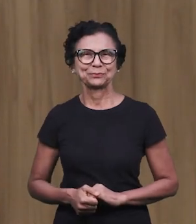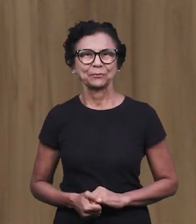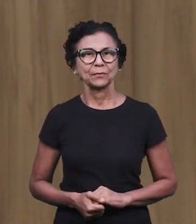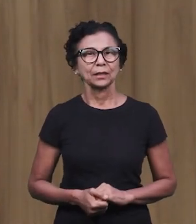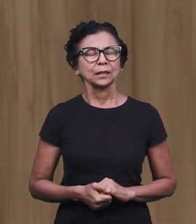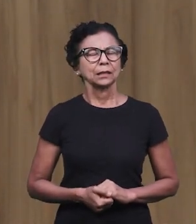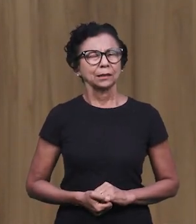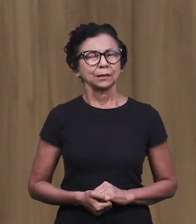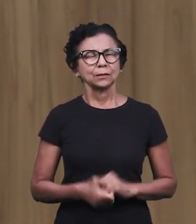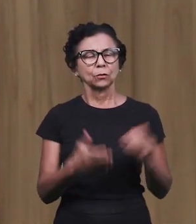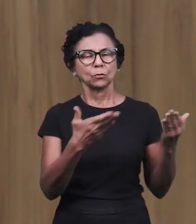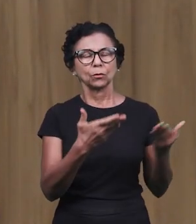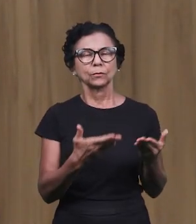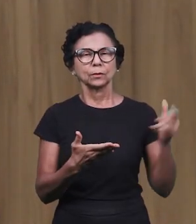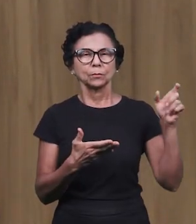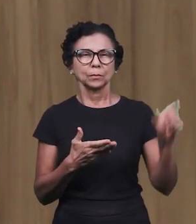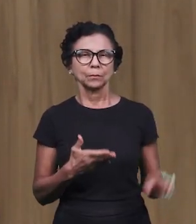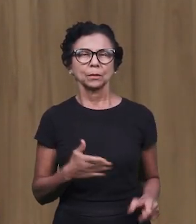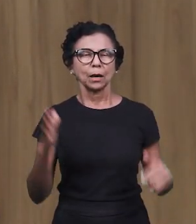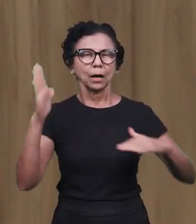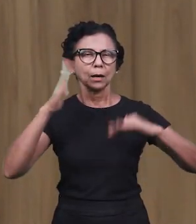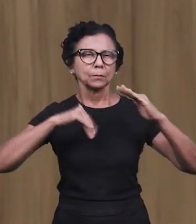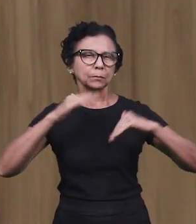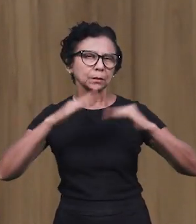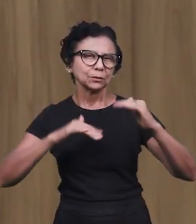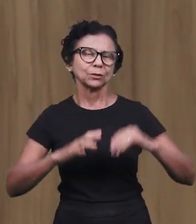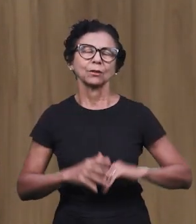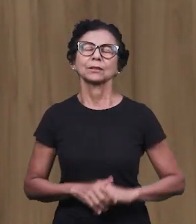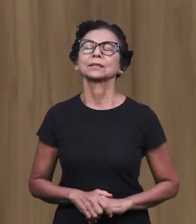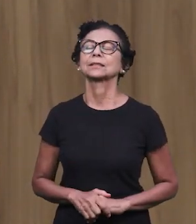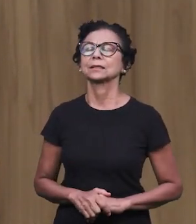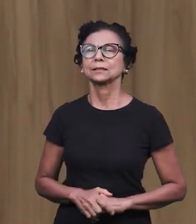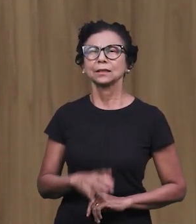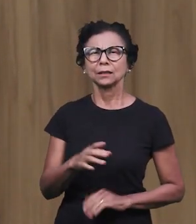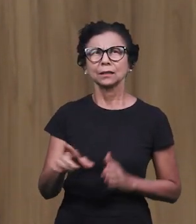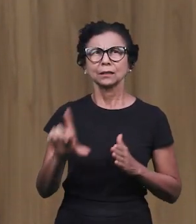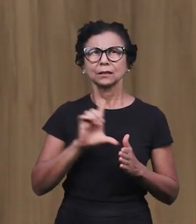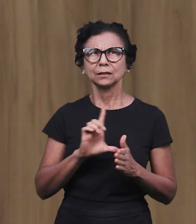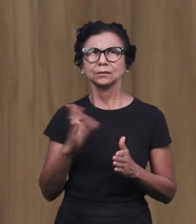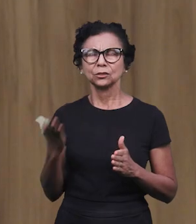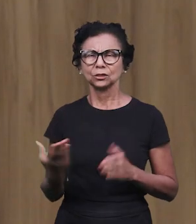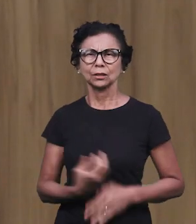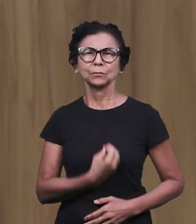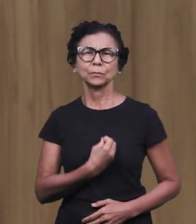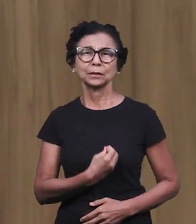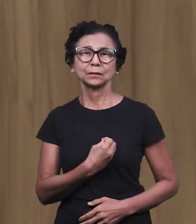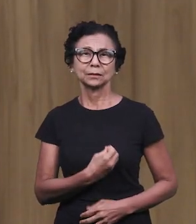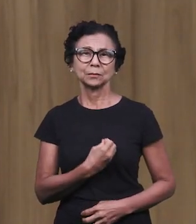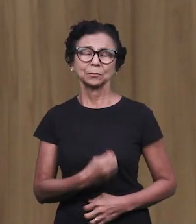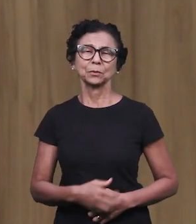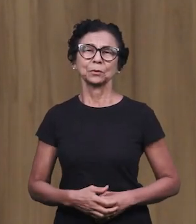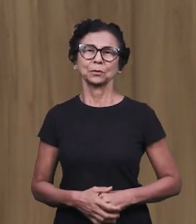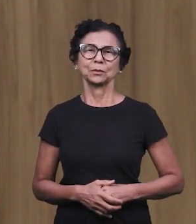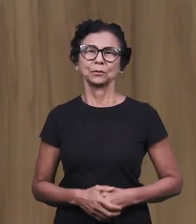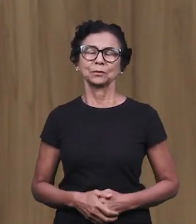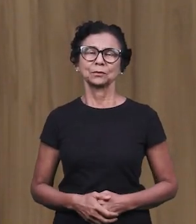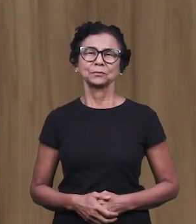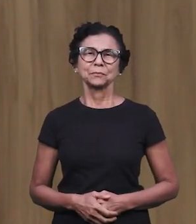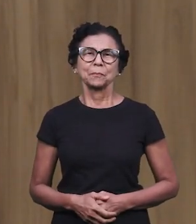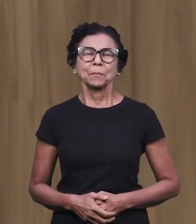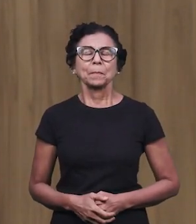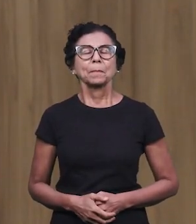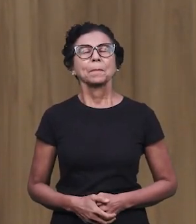para tal. Me deu o prazer de voltar ao programa, que já fez um aqui sobre saúde mental, agora é saúde mental do homem. Estou aqui